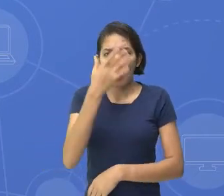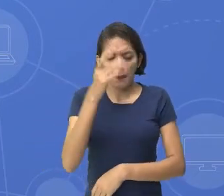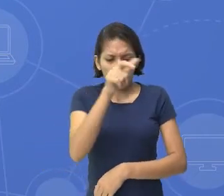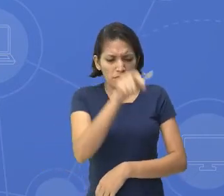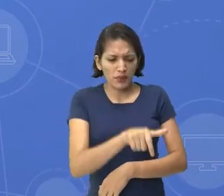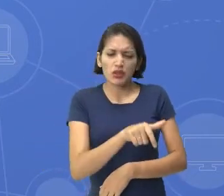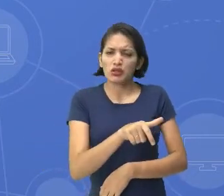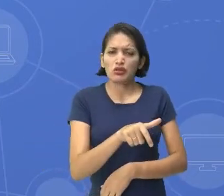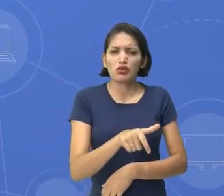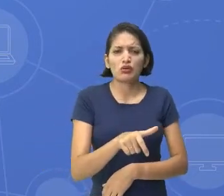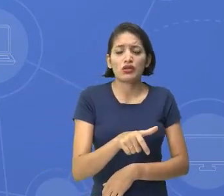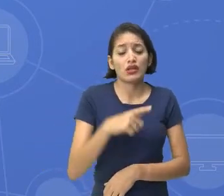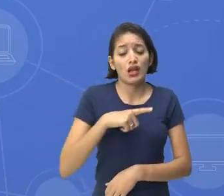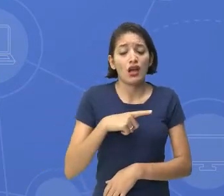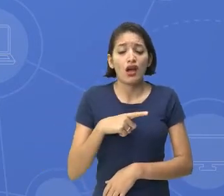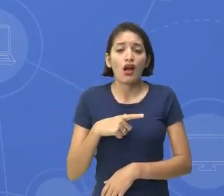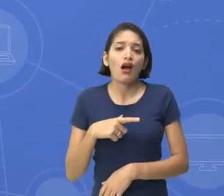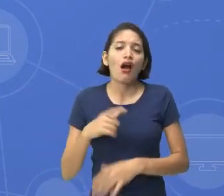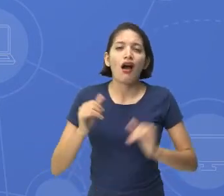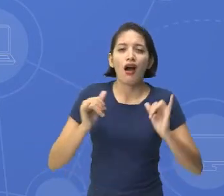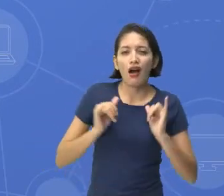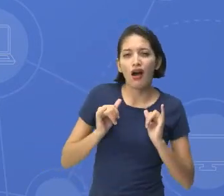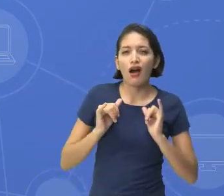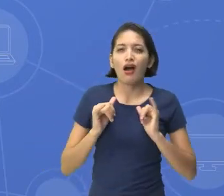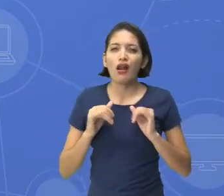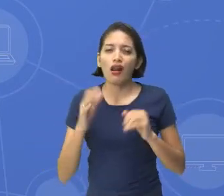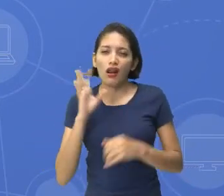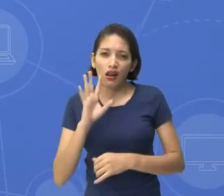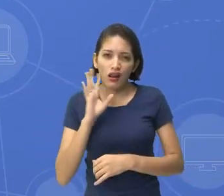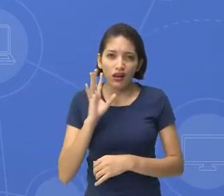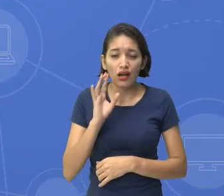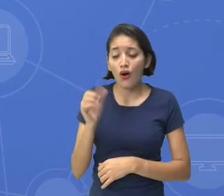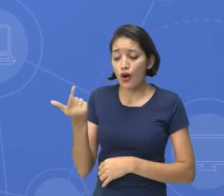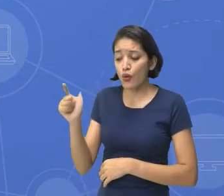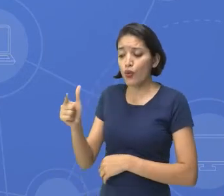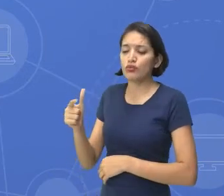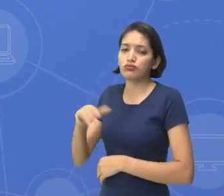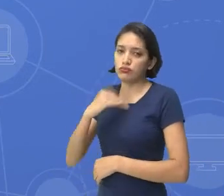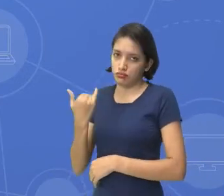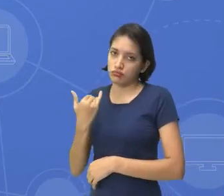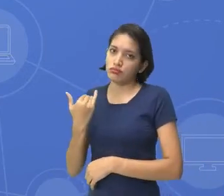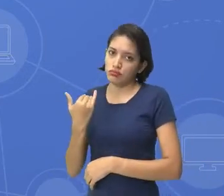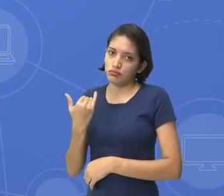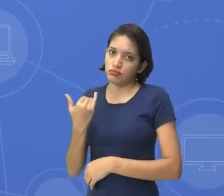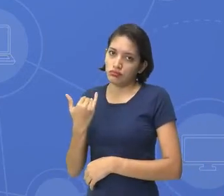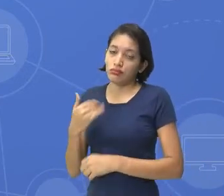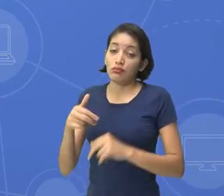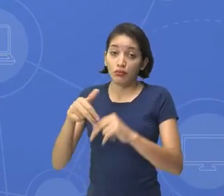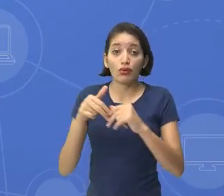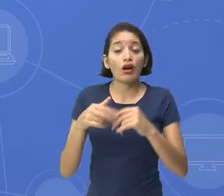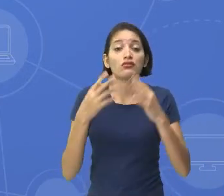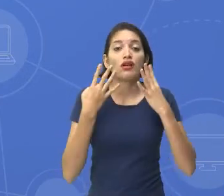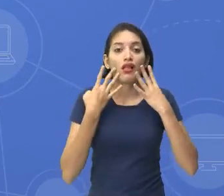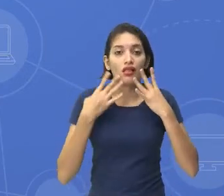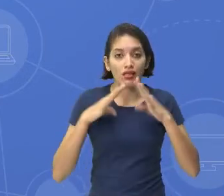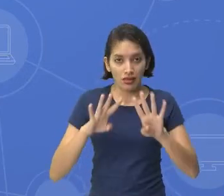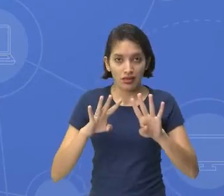que ficar numa boa e tem aqueles que têm que morrer. Então já há o quê? Uma pena de morte, né? Por baixo da